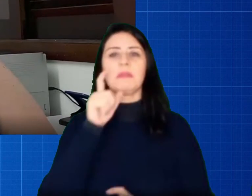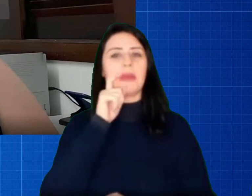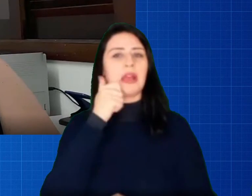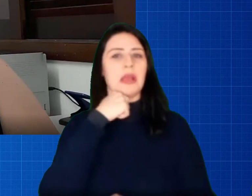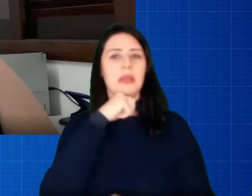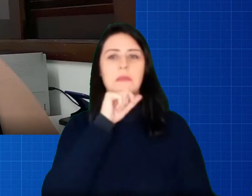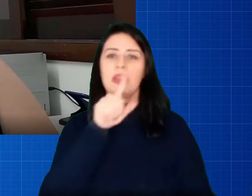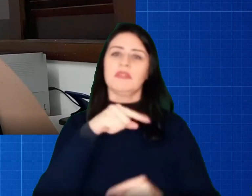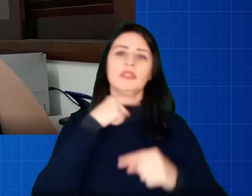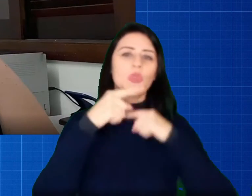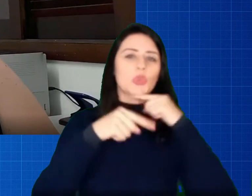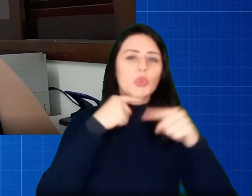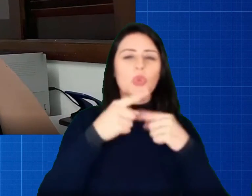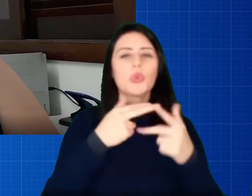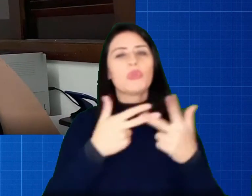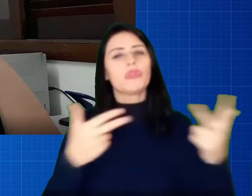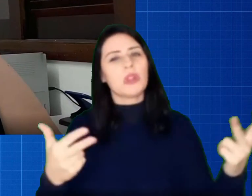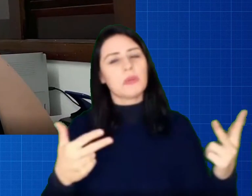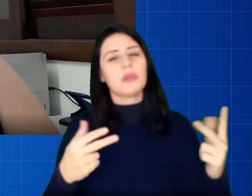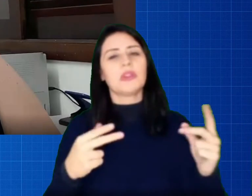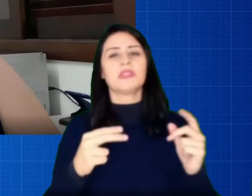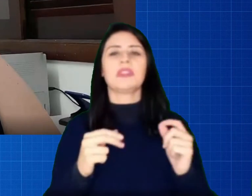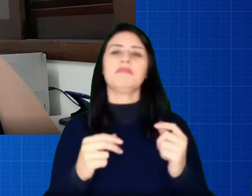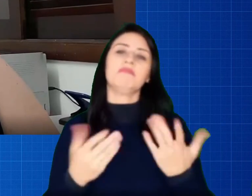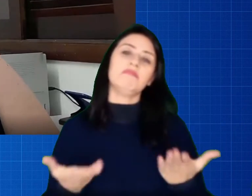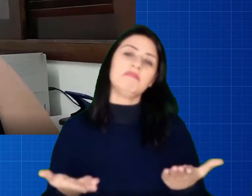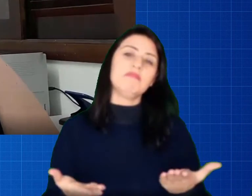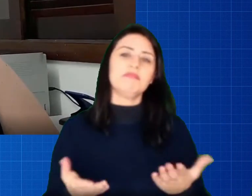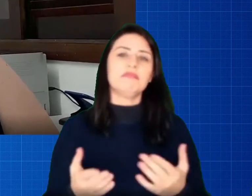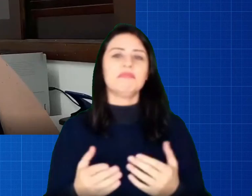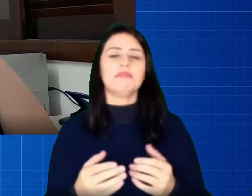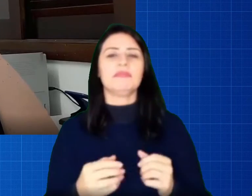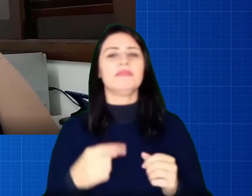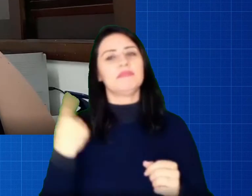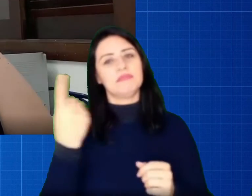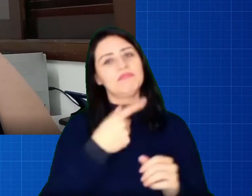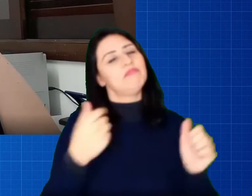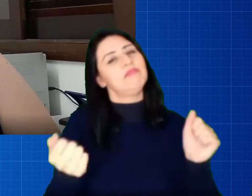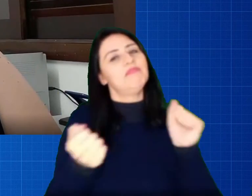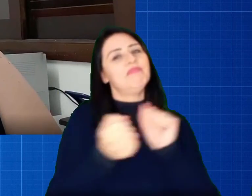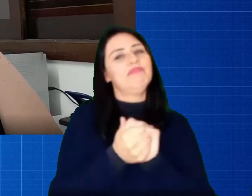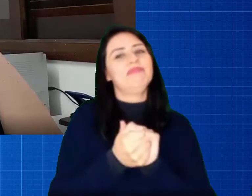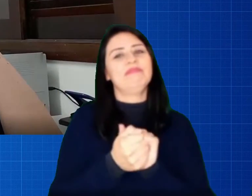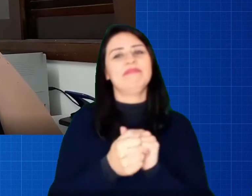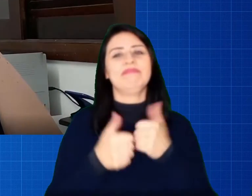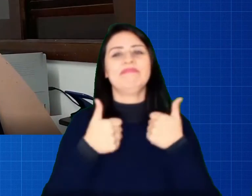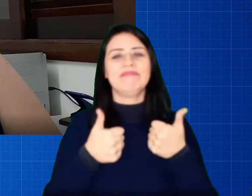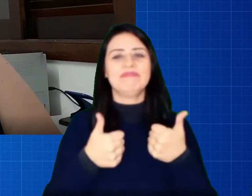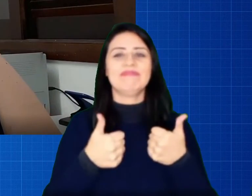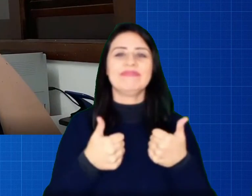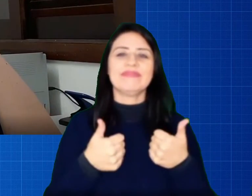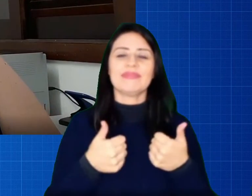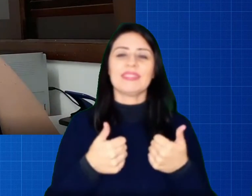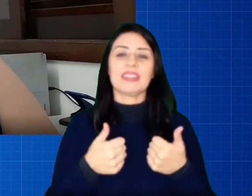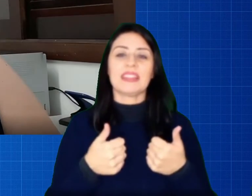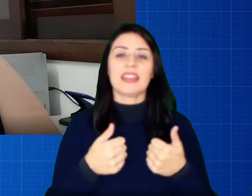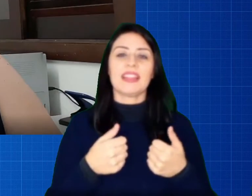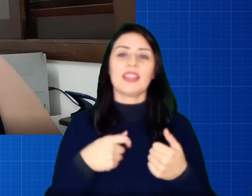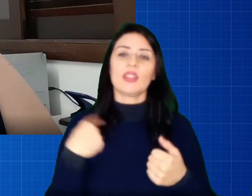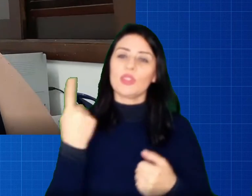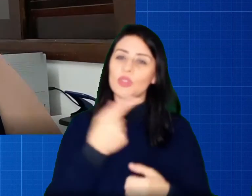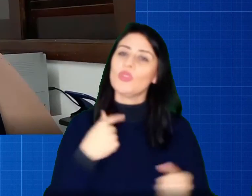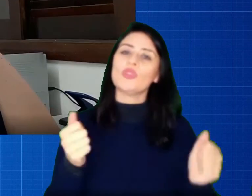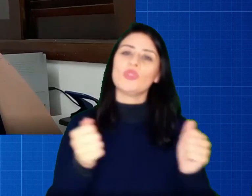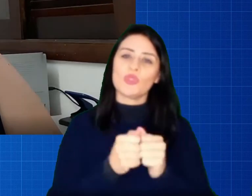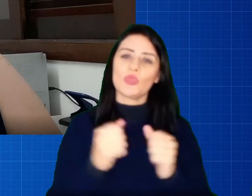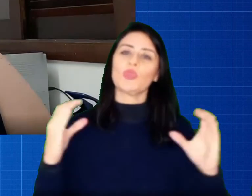convite e me coloco à disposição dos pais, se vocês tiverem alguma dúvida, alguma coisa nesse sentido,